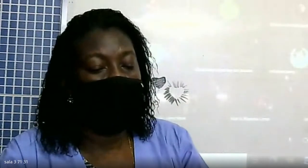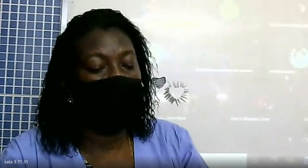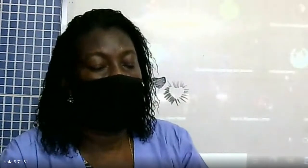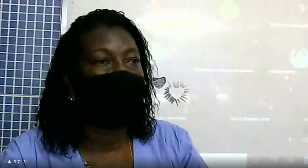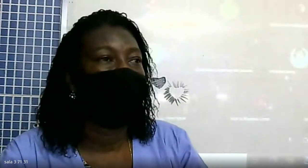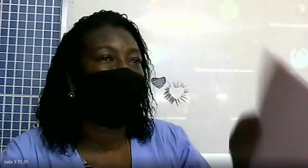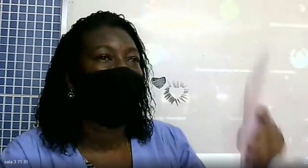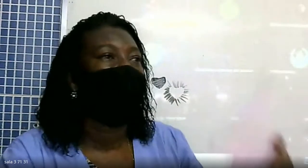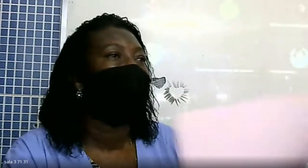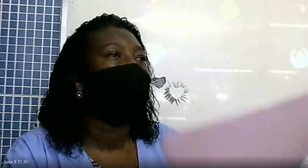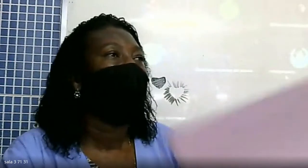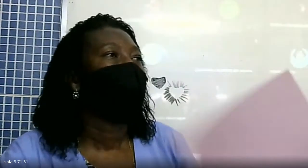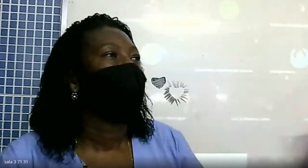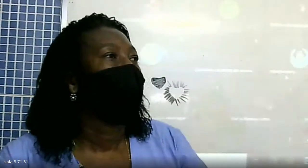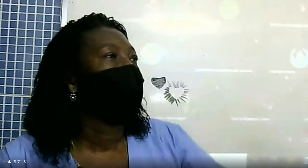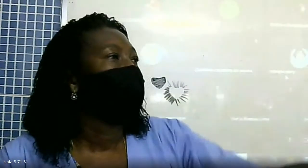Aí... Não